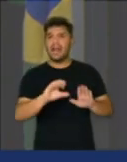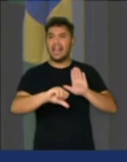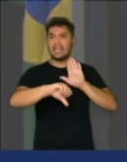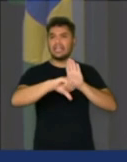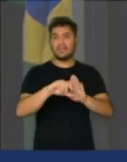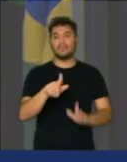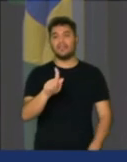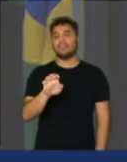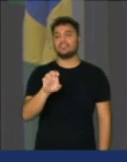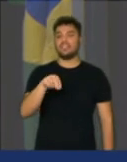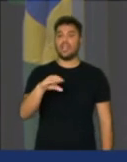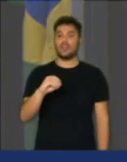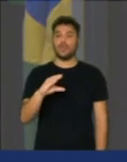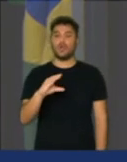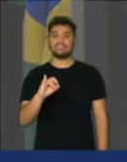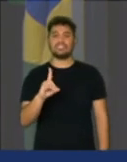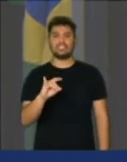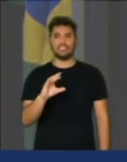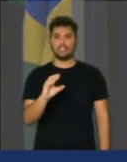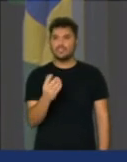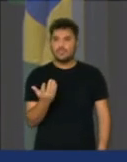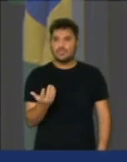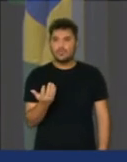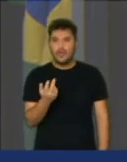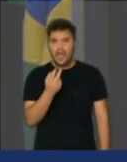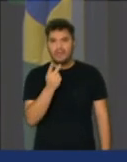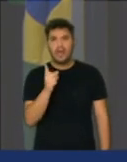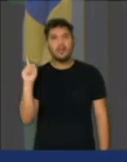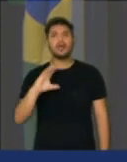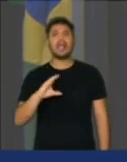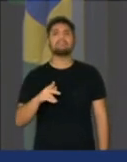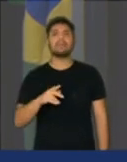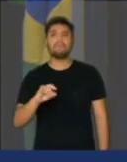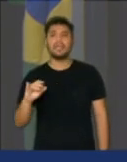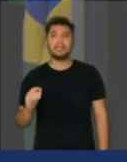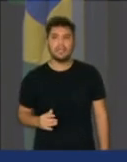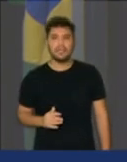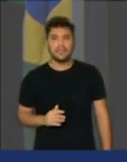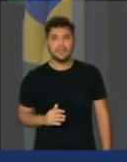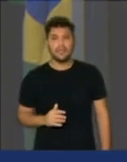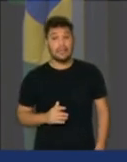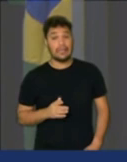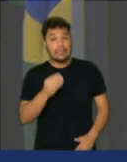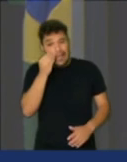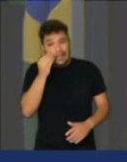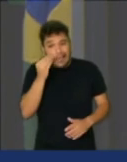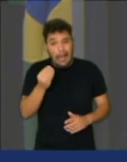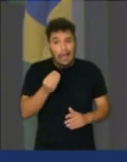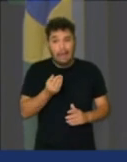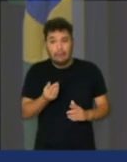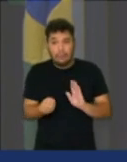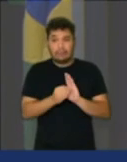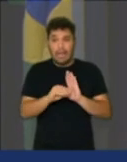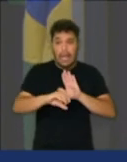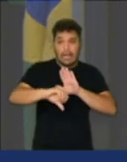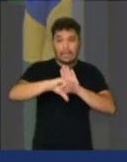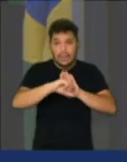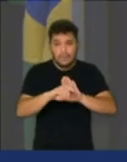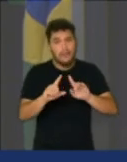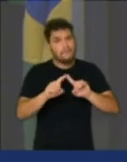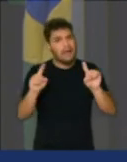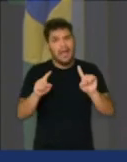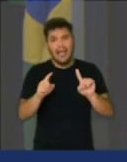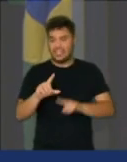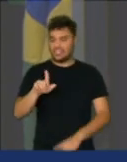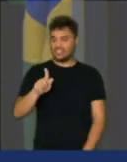genocídio que foi criado aí nessa narrativa da oposição e que tentaram emplacar, que não tem nenhuma sustentação.